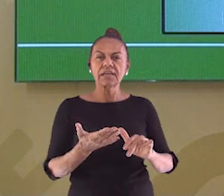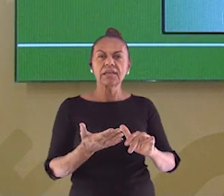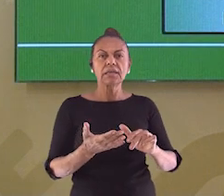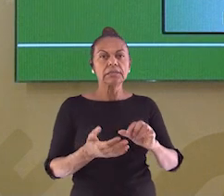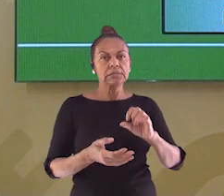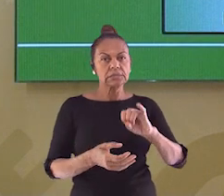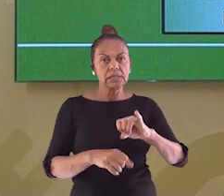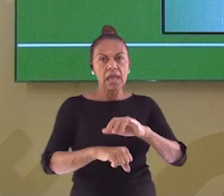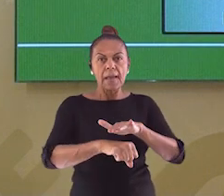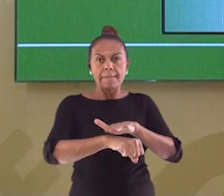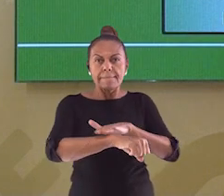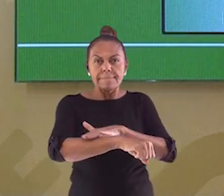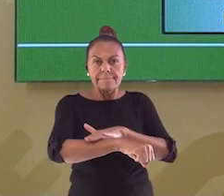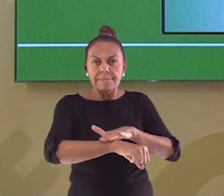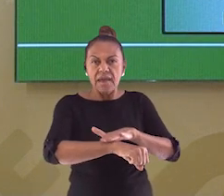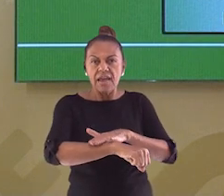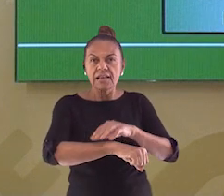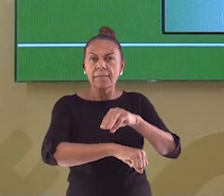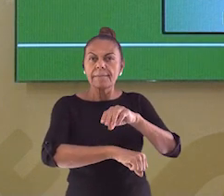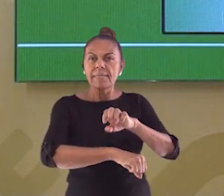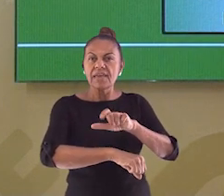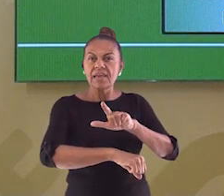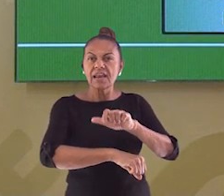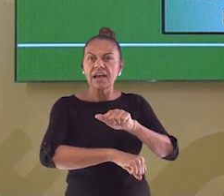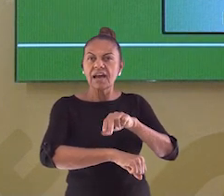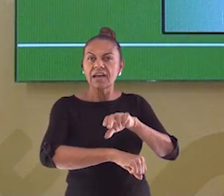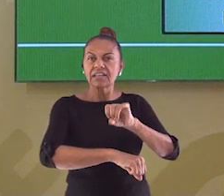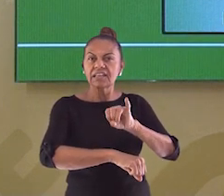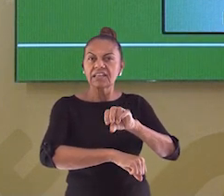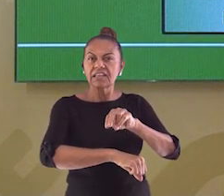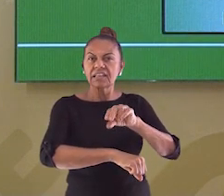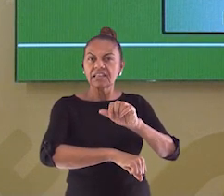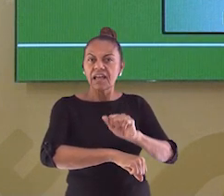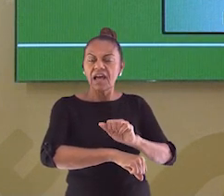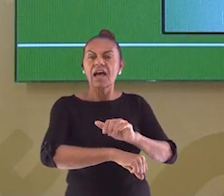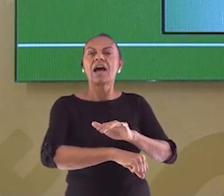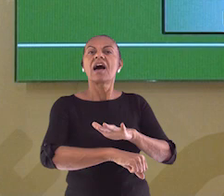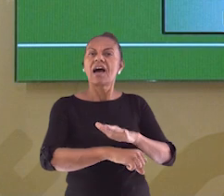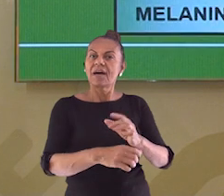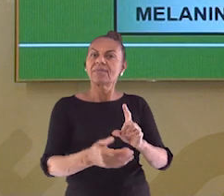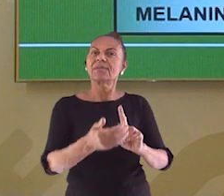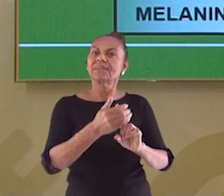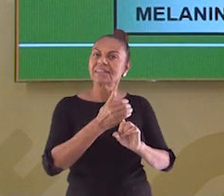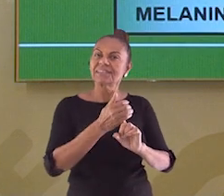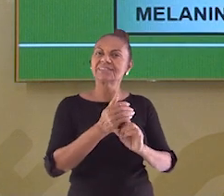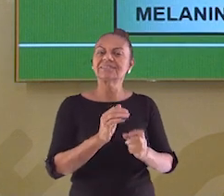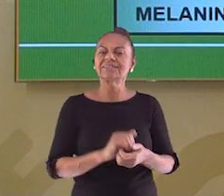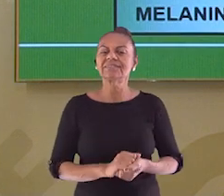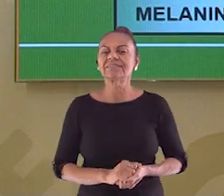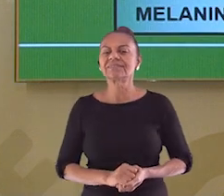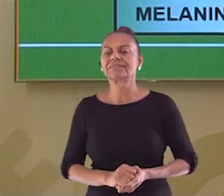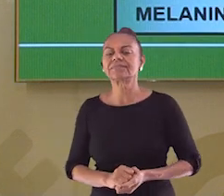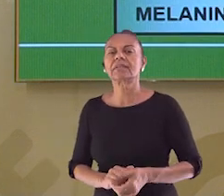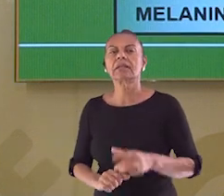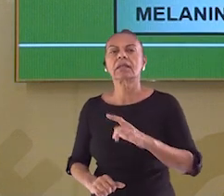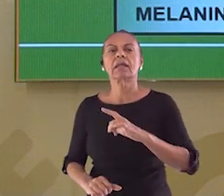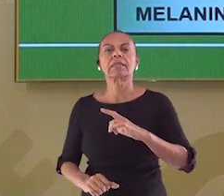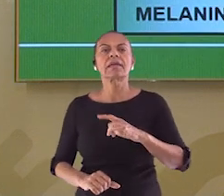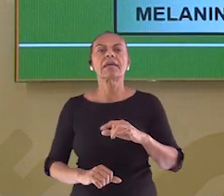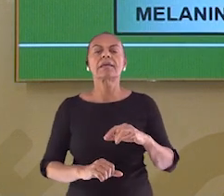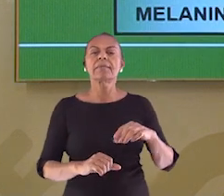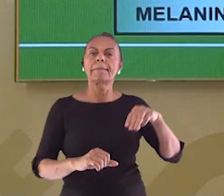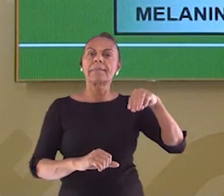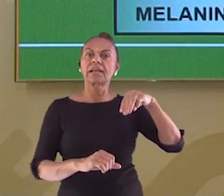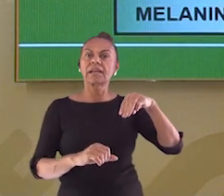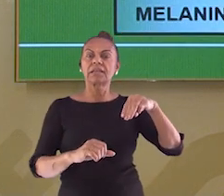mais melanina, mais protegida a pessoa está dessa radiação solar. Existem dois